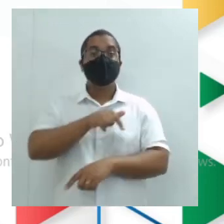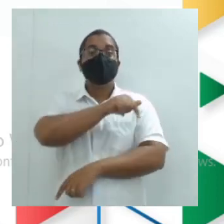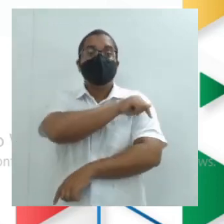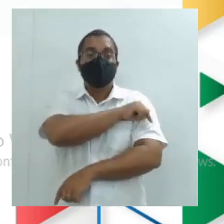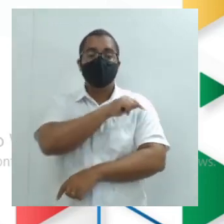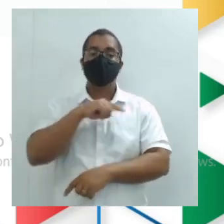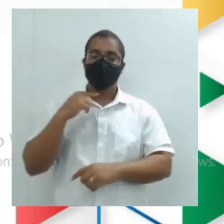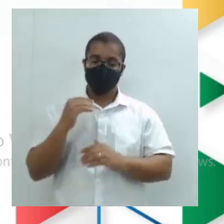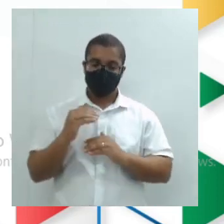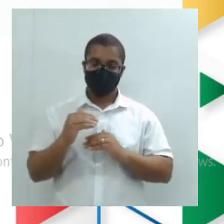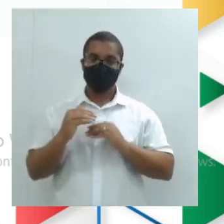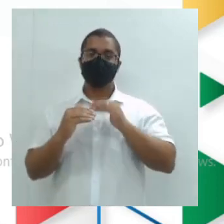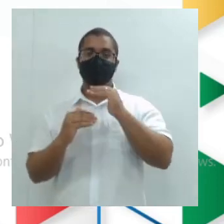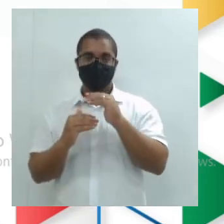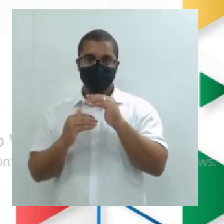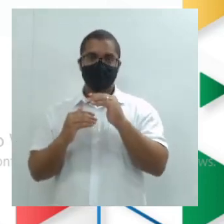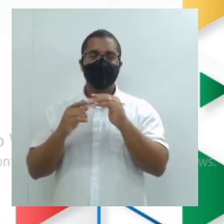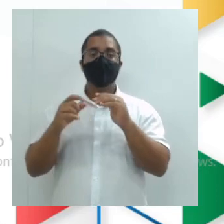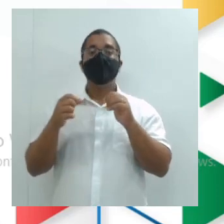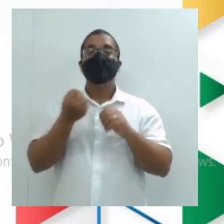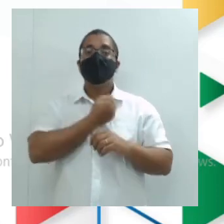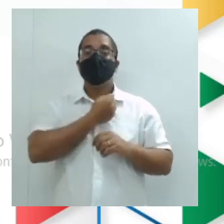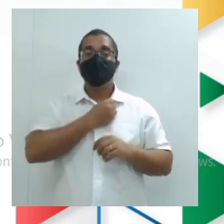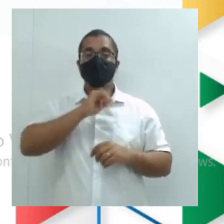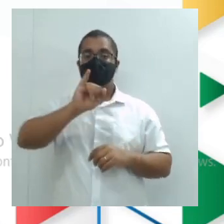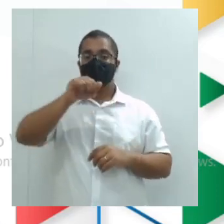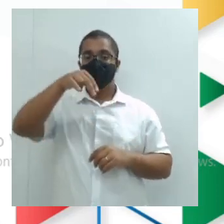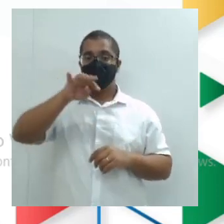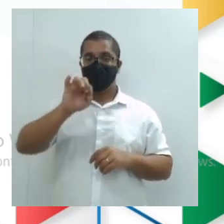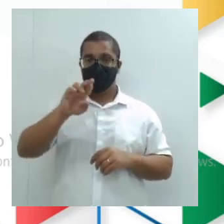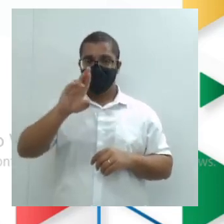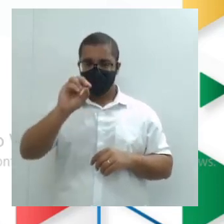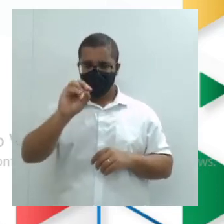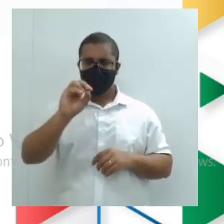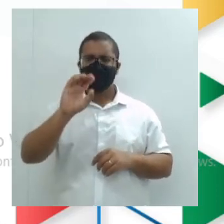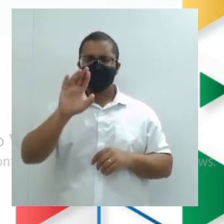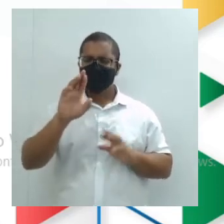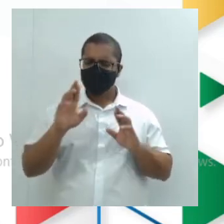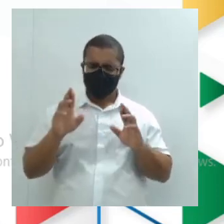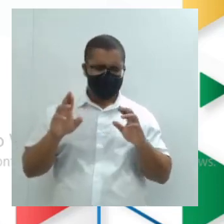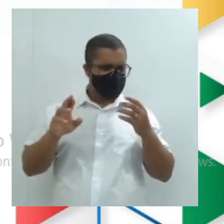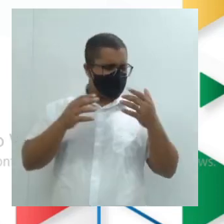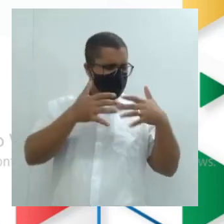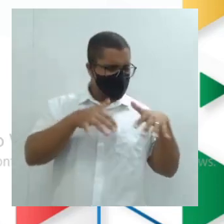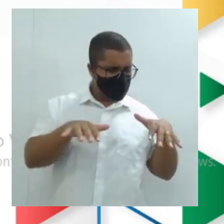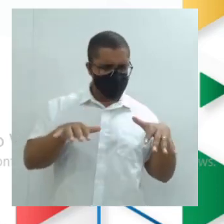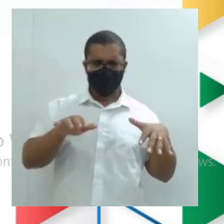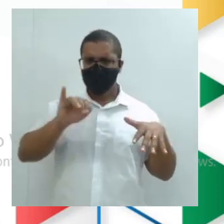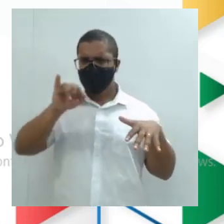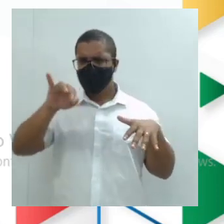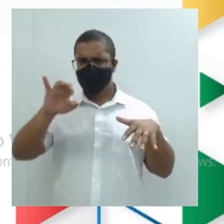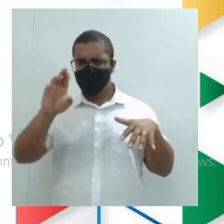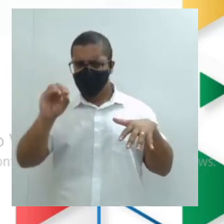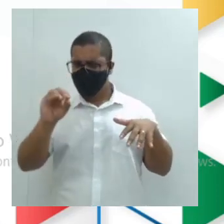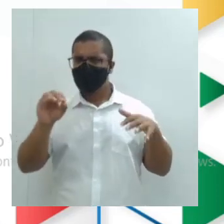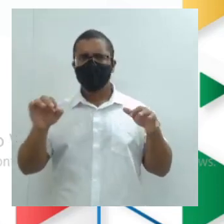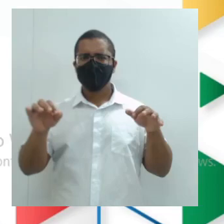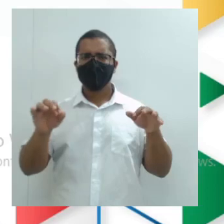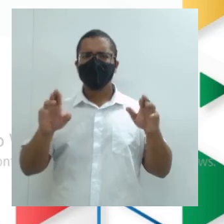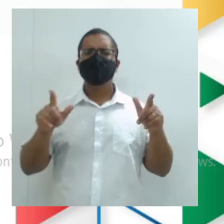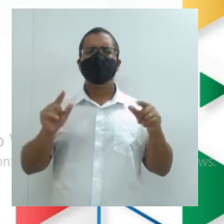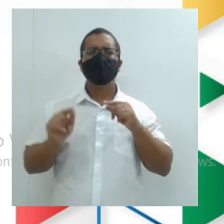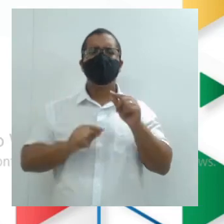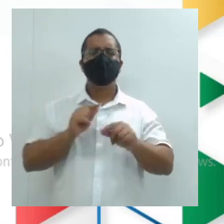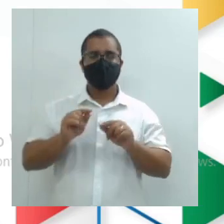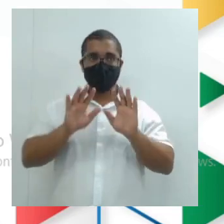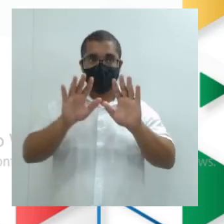gente avança um pouquinho para os números inteiros. Qual a diferença, professor, dos números naturais para o número inteiro? É que no número